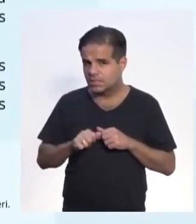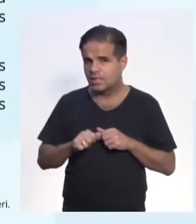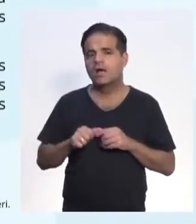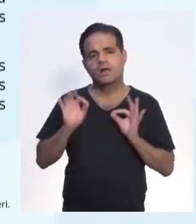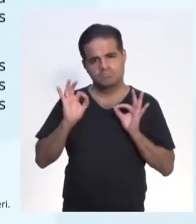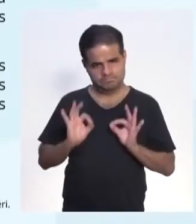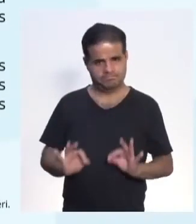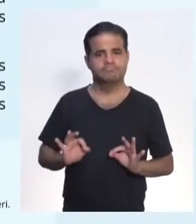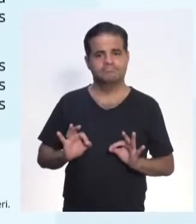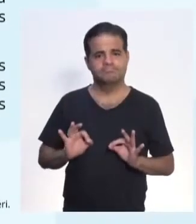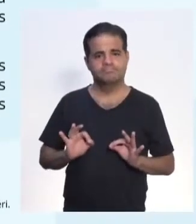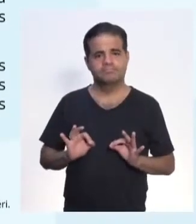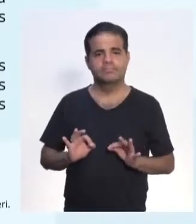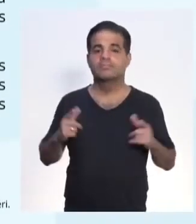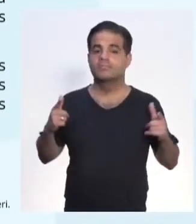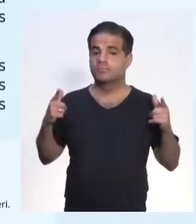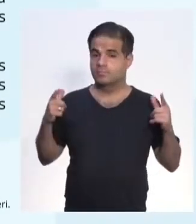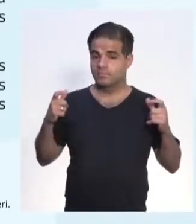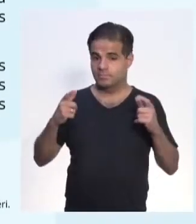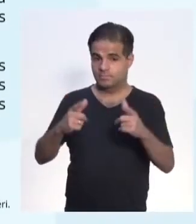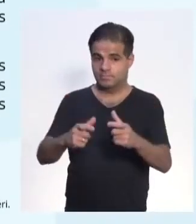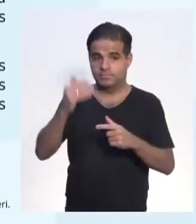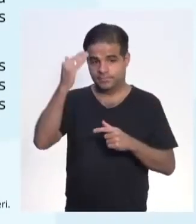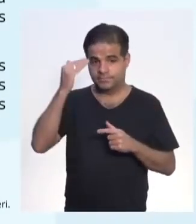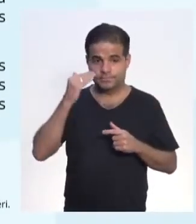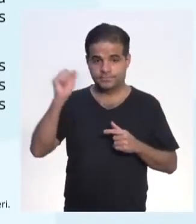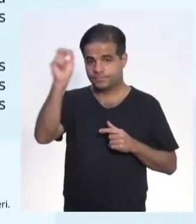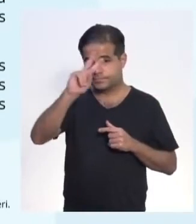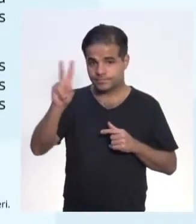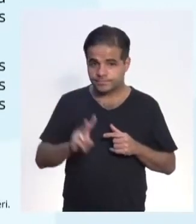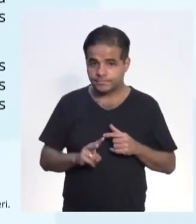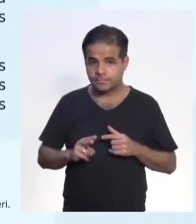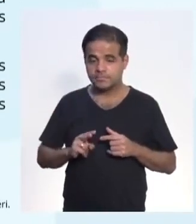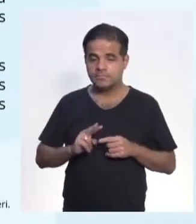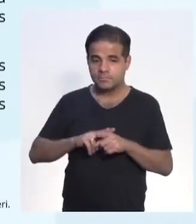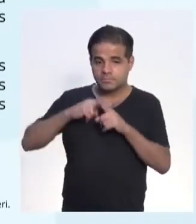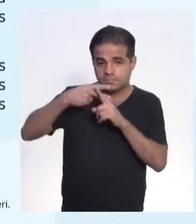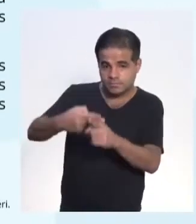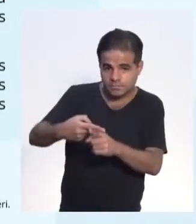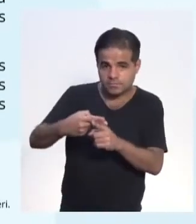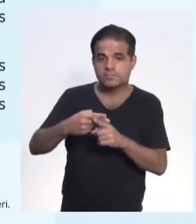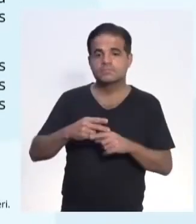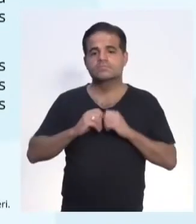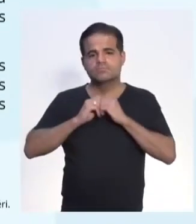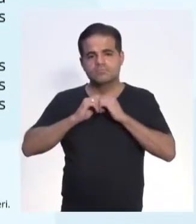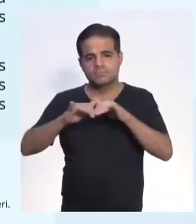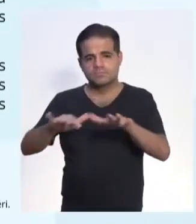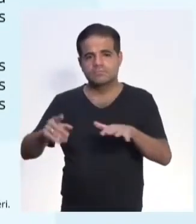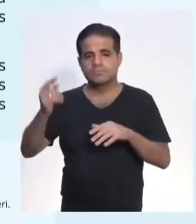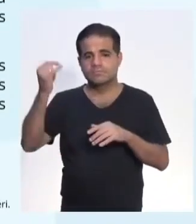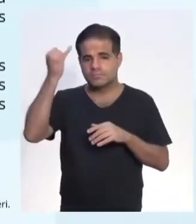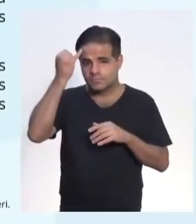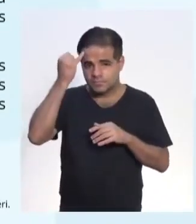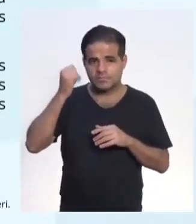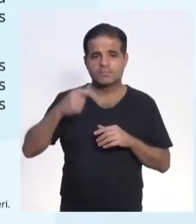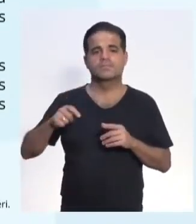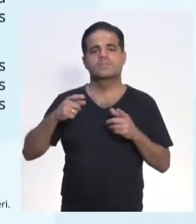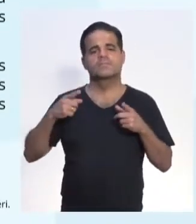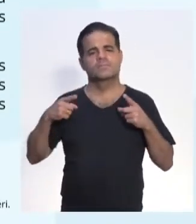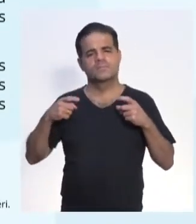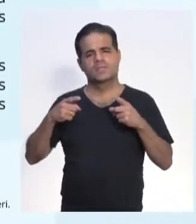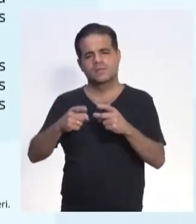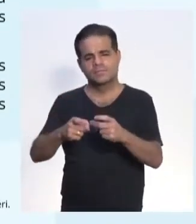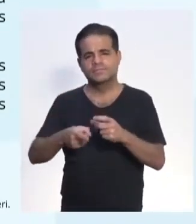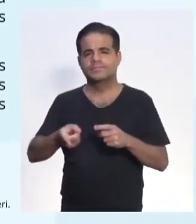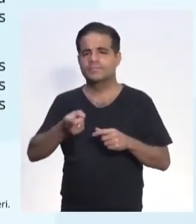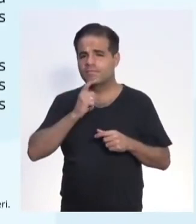Está correto. A Guerra da Coreia e a Guerra do Vietnã foram desdobramentos da polarização ideológica da Guerra Fria